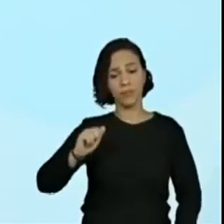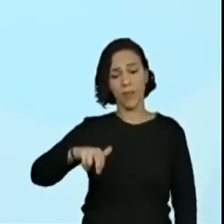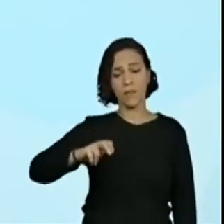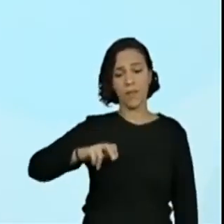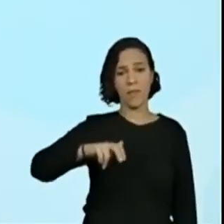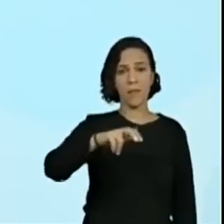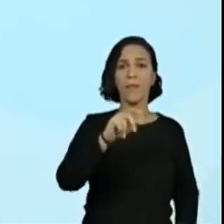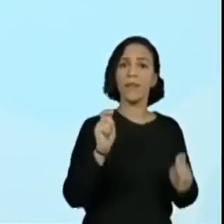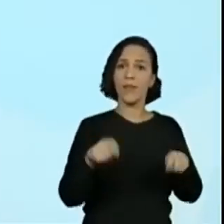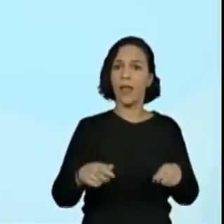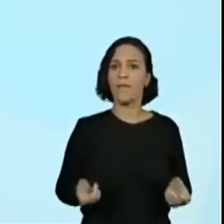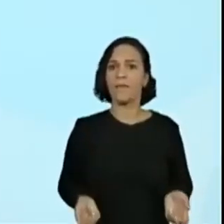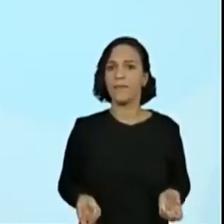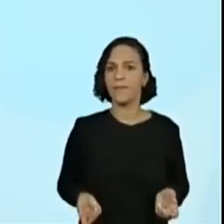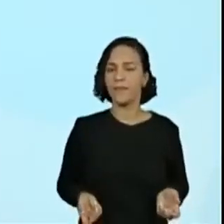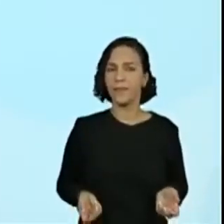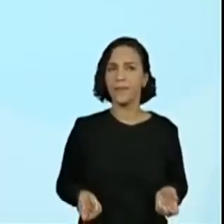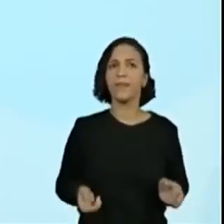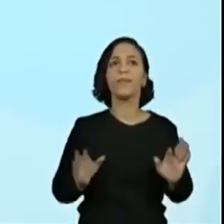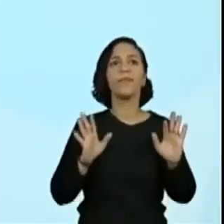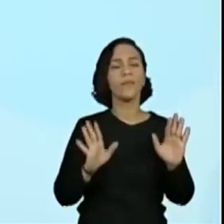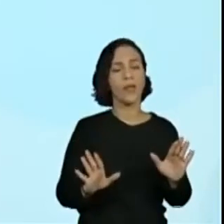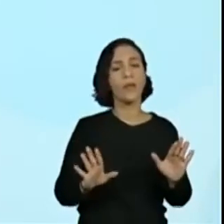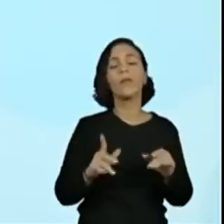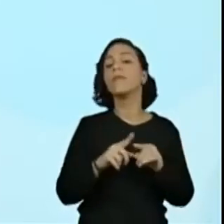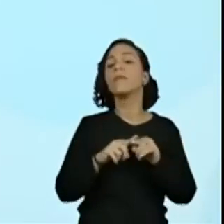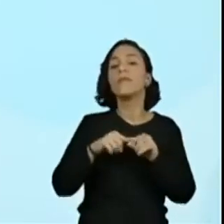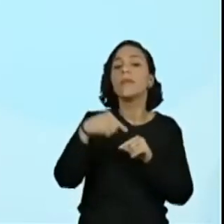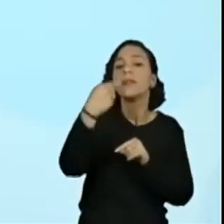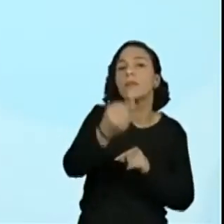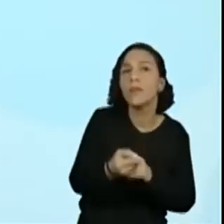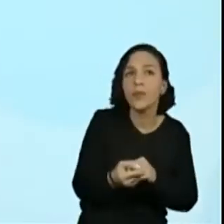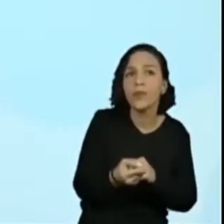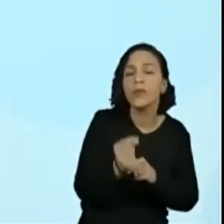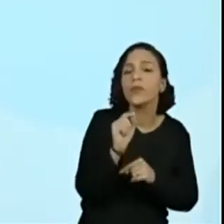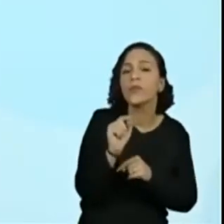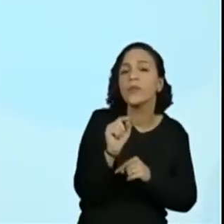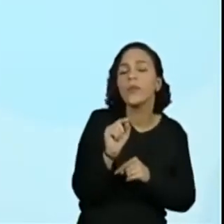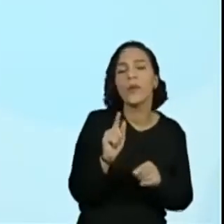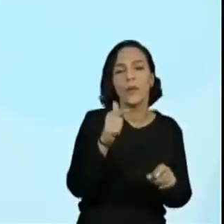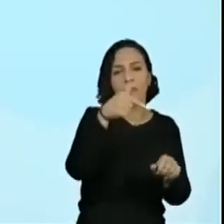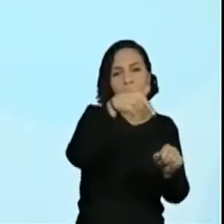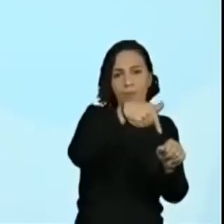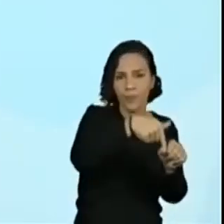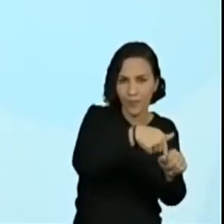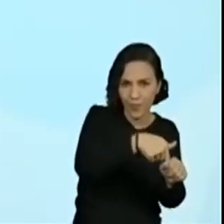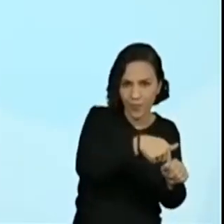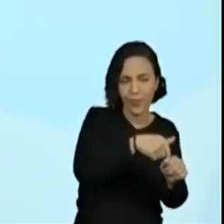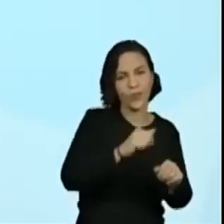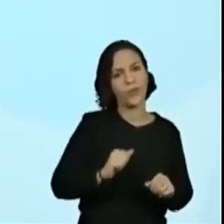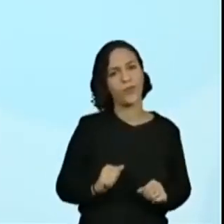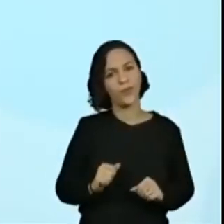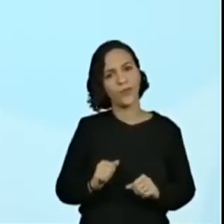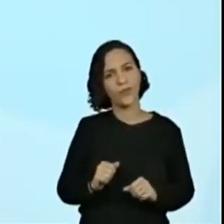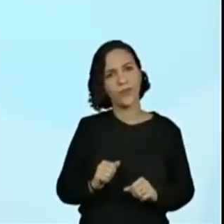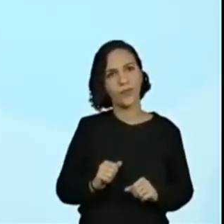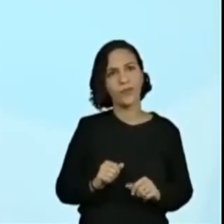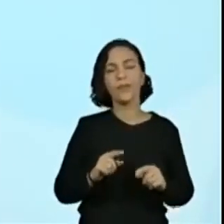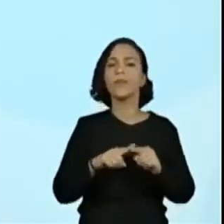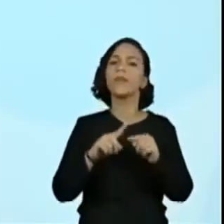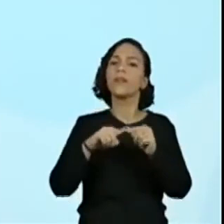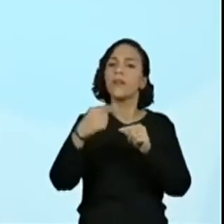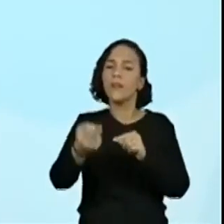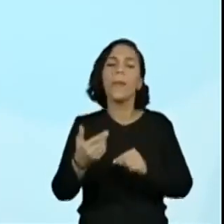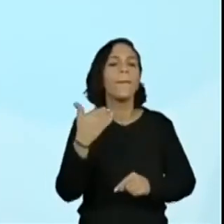né? E depois da padaria, a gente tem quem? O posto, né? E aí, de novo, passa aqui